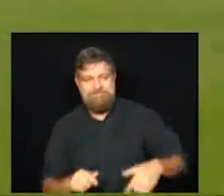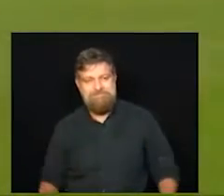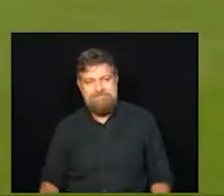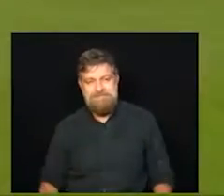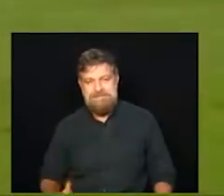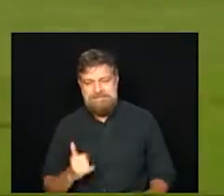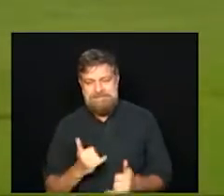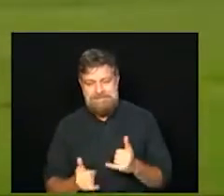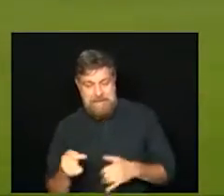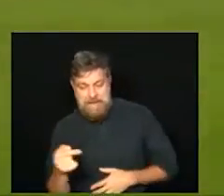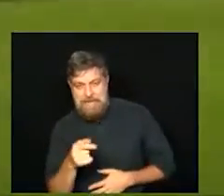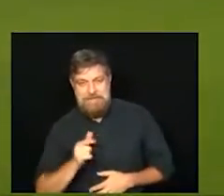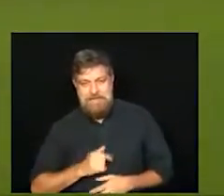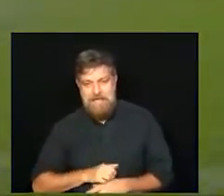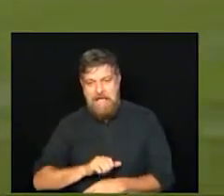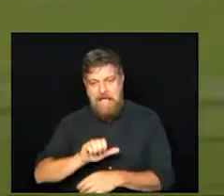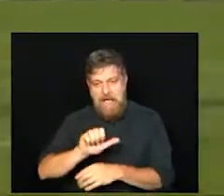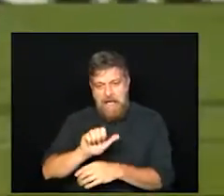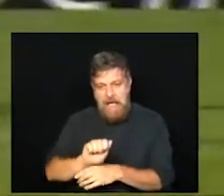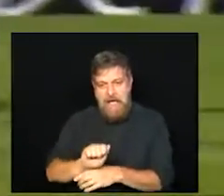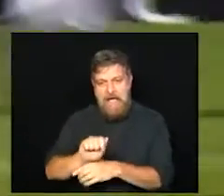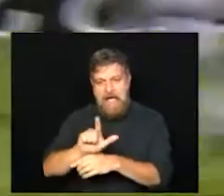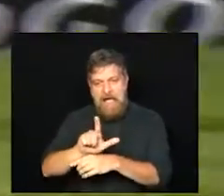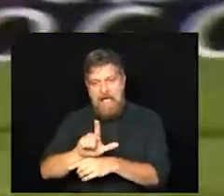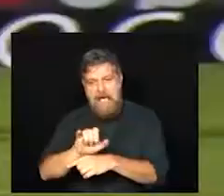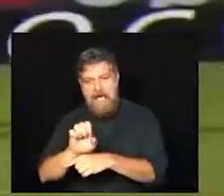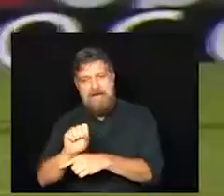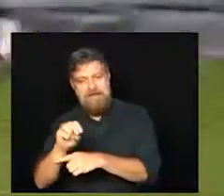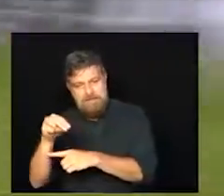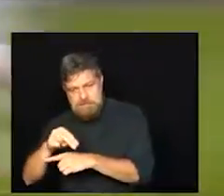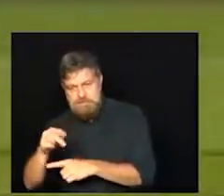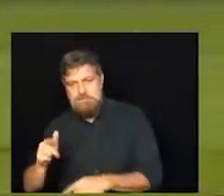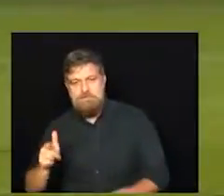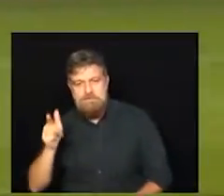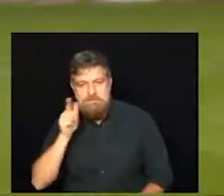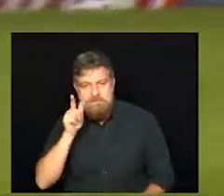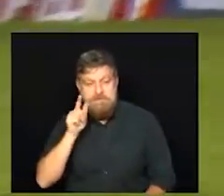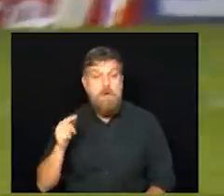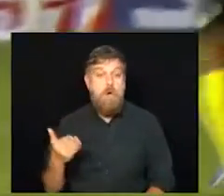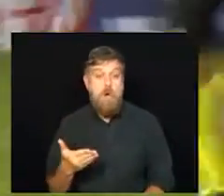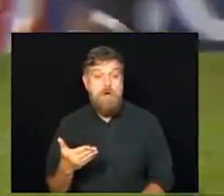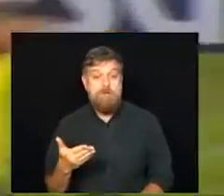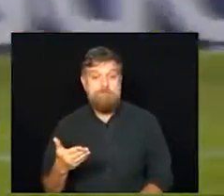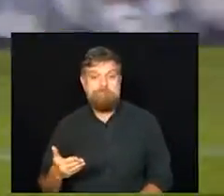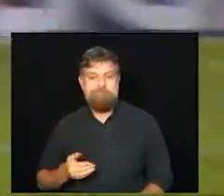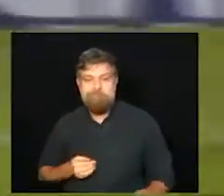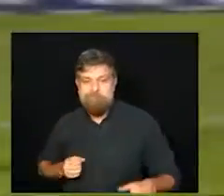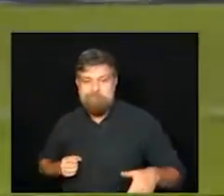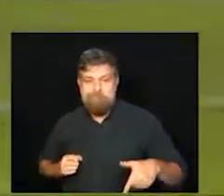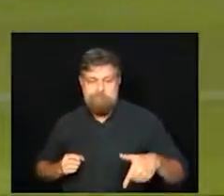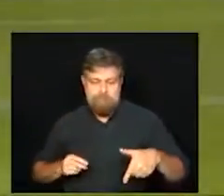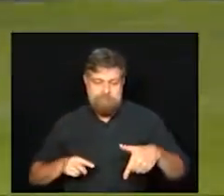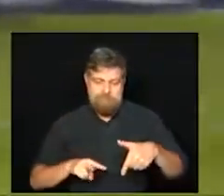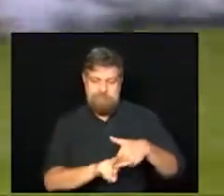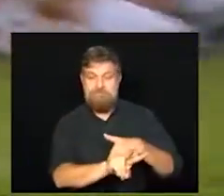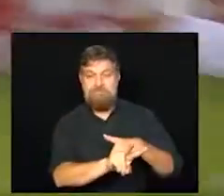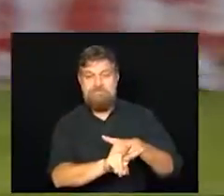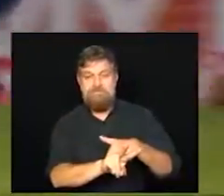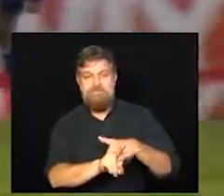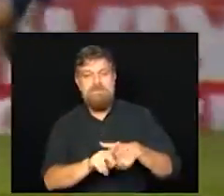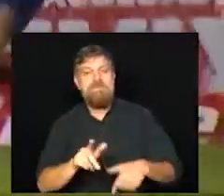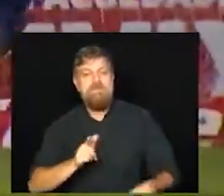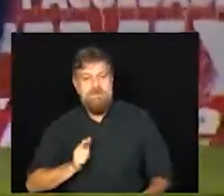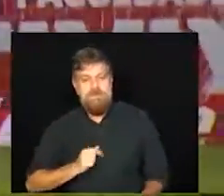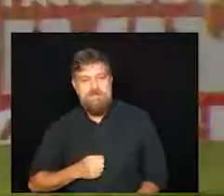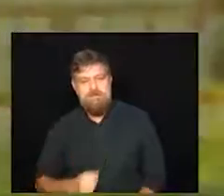trave, Alisson Safira, ex-Ponte Preta, antecipou ao Felipe Albuquerque e de carrinho mandou para o fundo